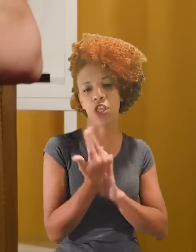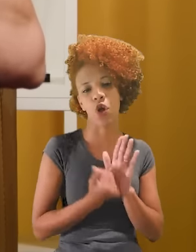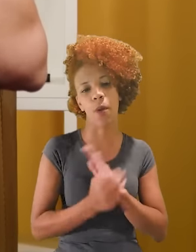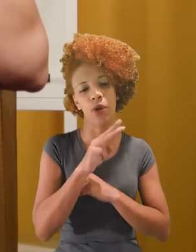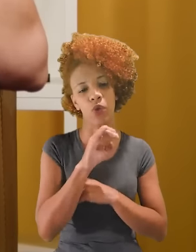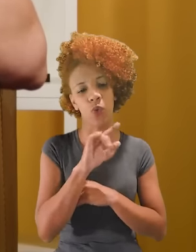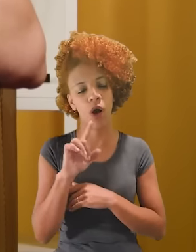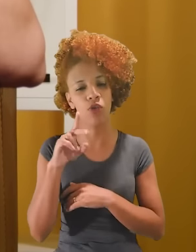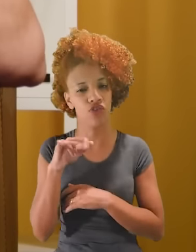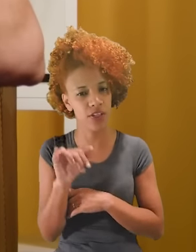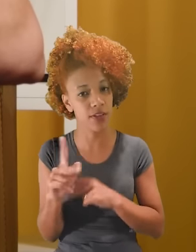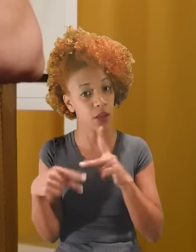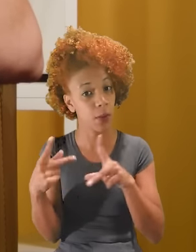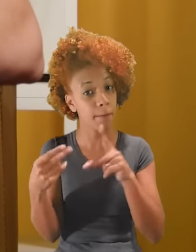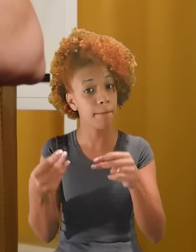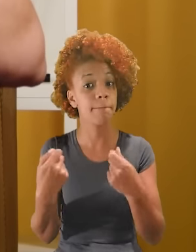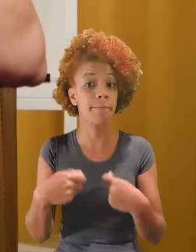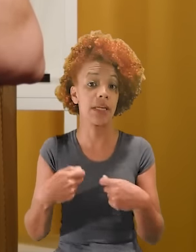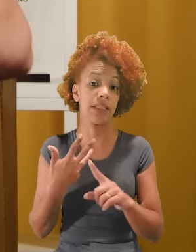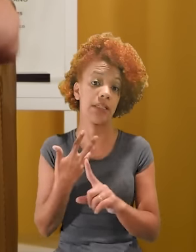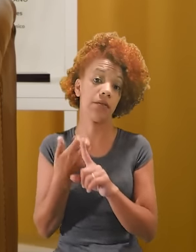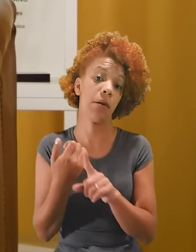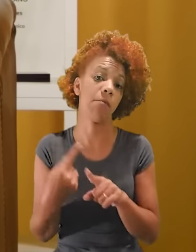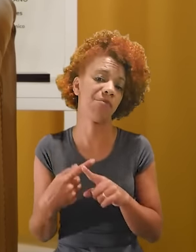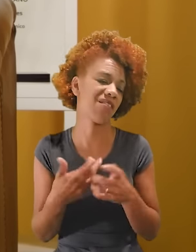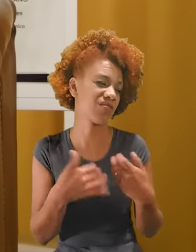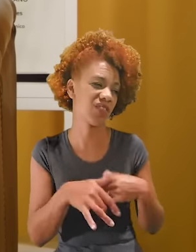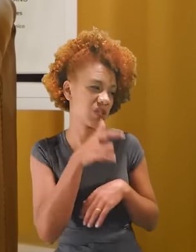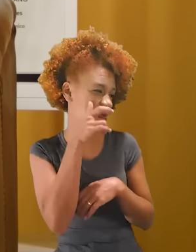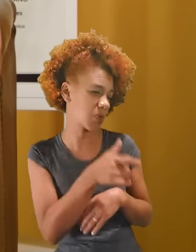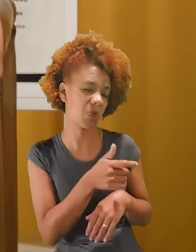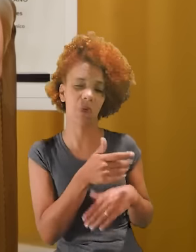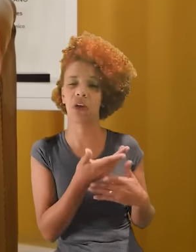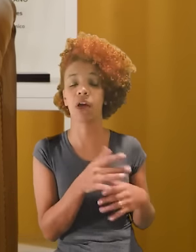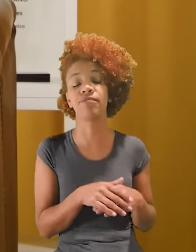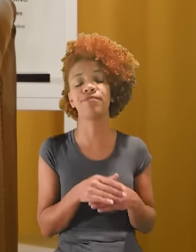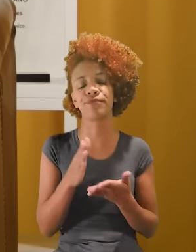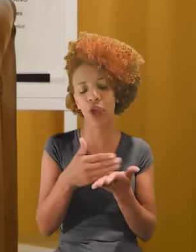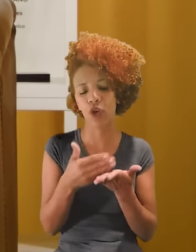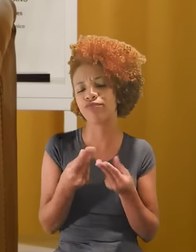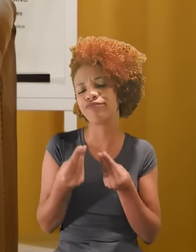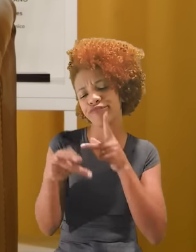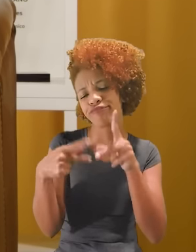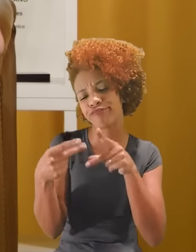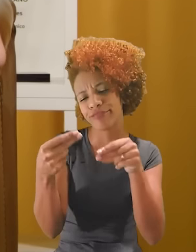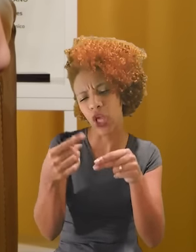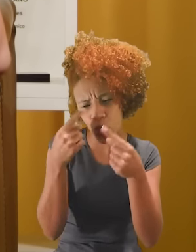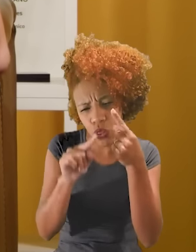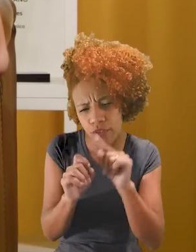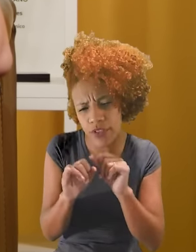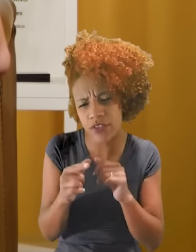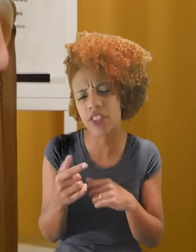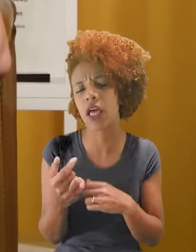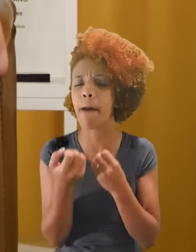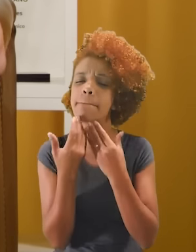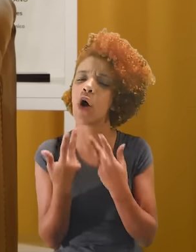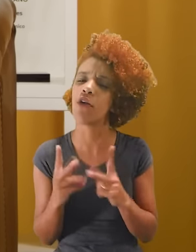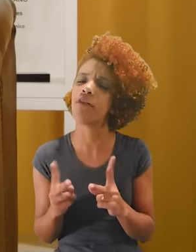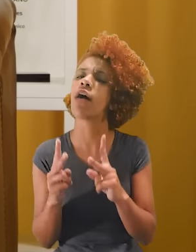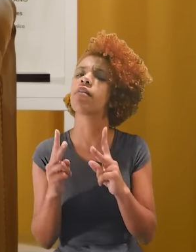pode entregar isso daqui de presente pra alguém que precisa se inspirar. Porque às vezes o cara não quer ver essa entrevista, compra esse livro e fala assim, ô, velho, você tá com dúvida se